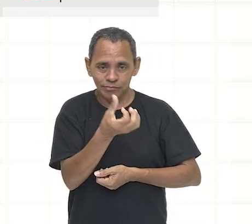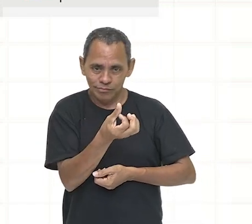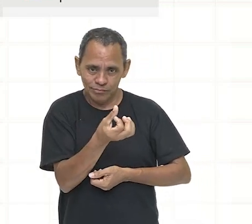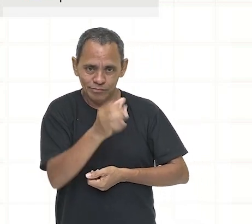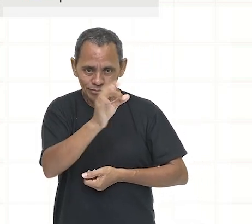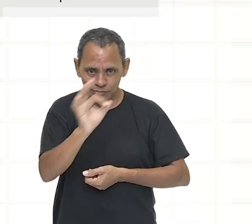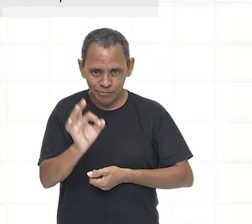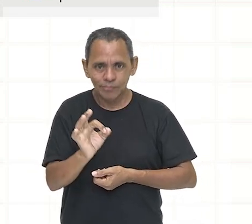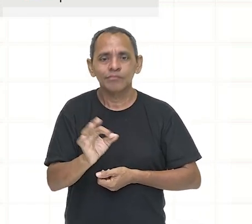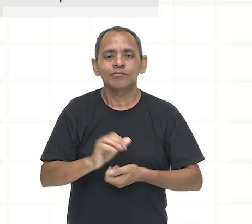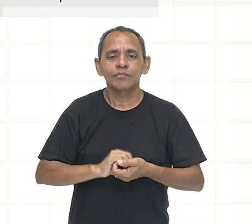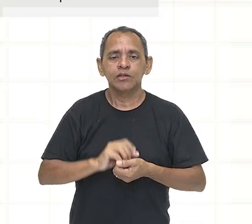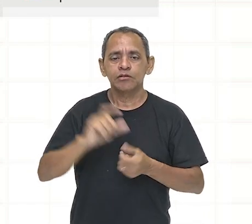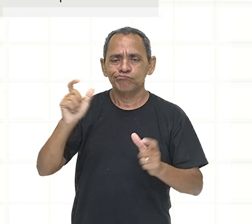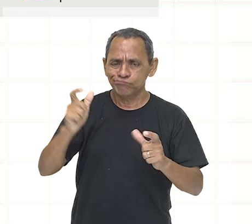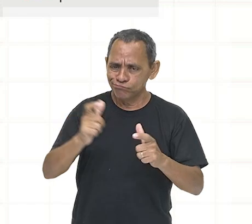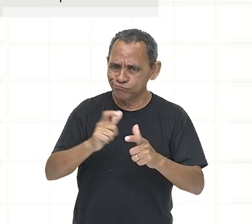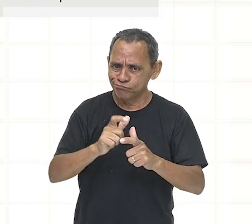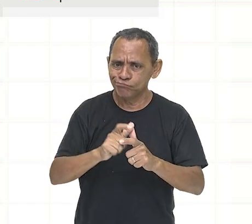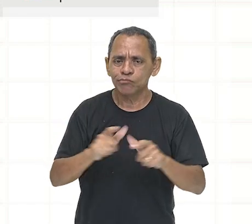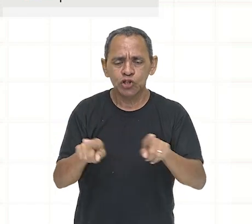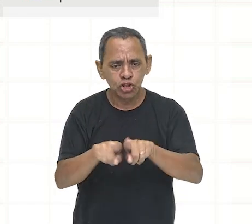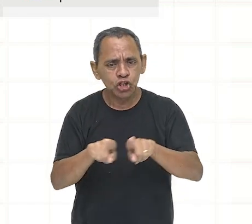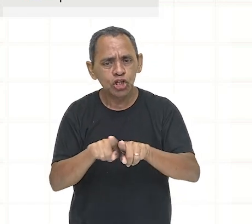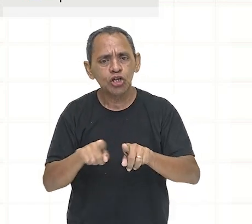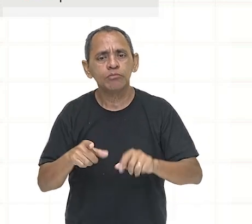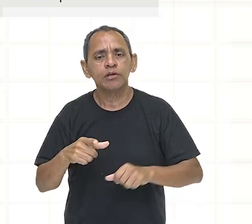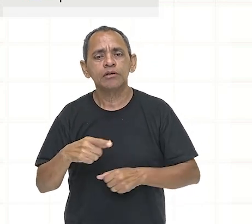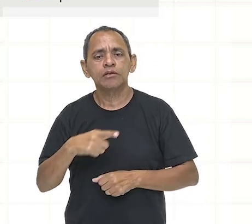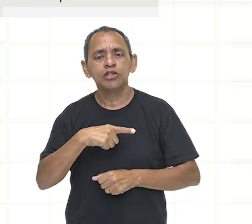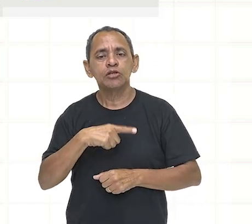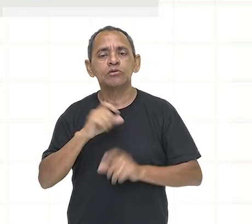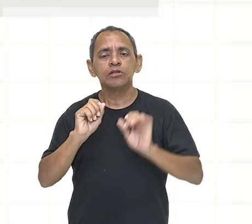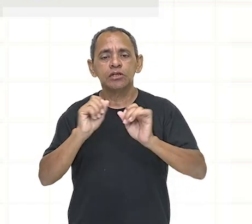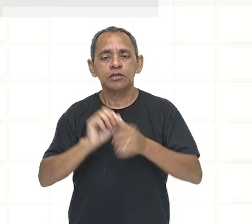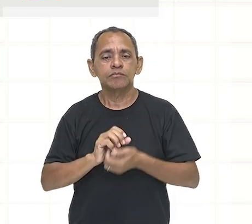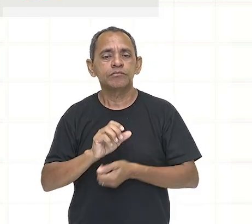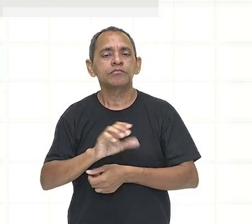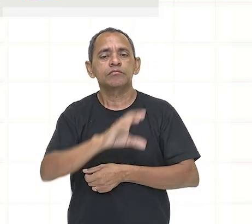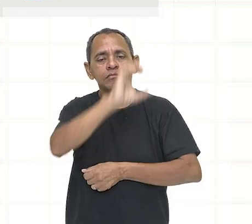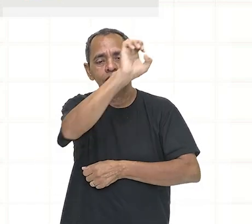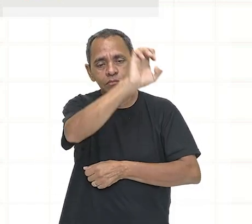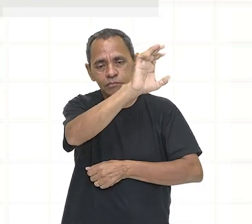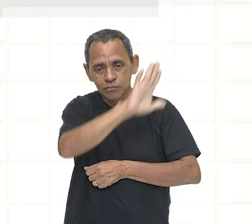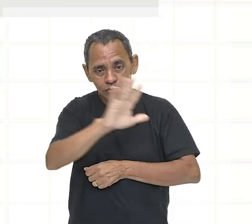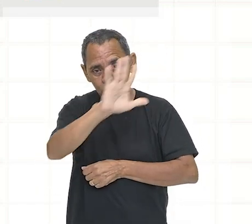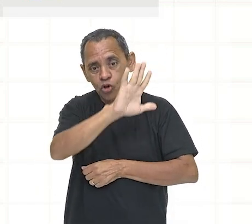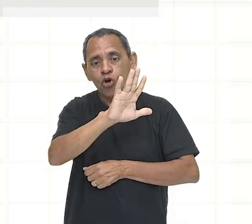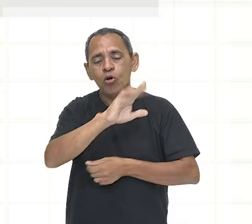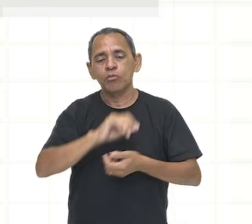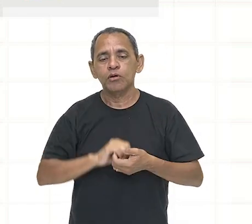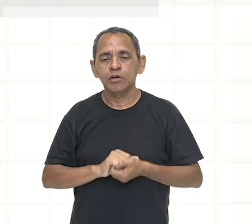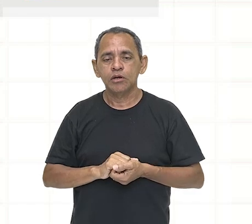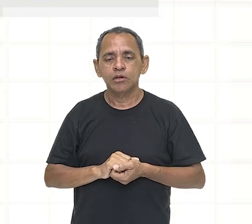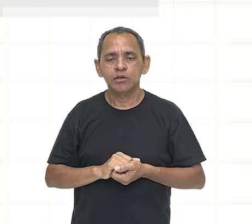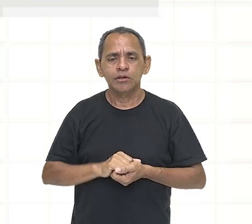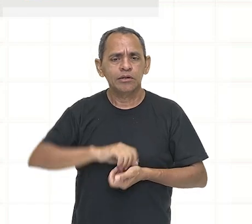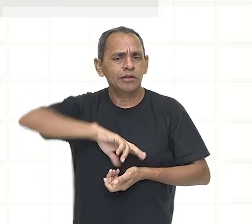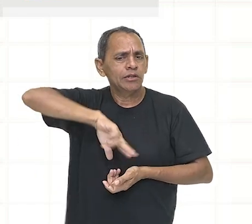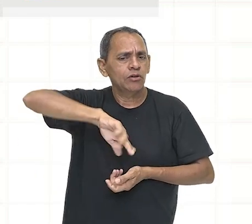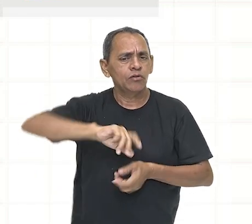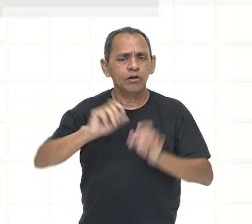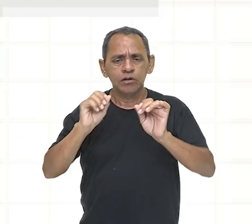0,6%. E aí nós temos a Europa, que não é nem tão pouco quanto a Oceania, mas